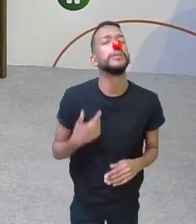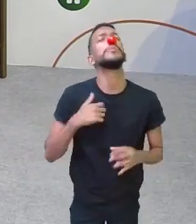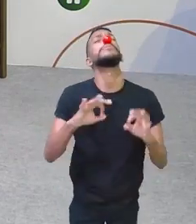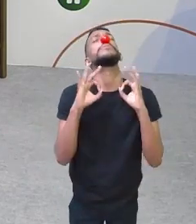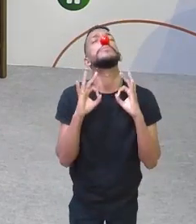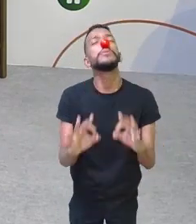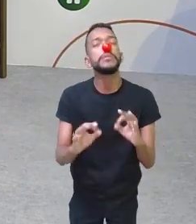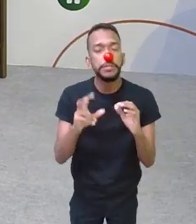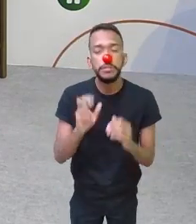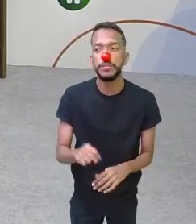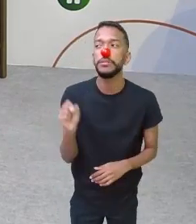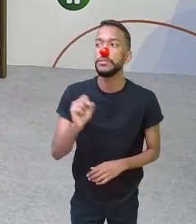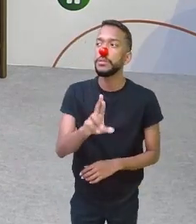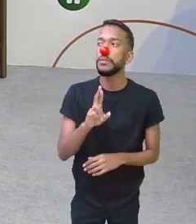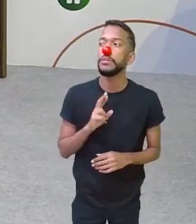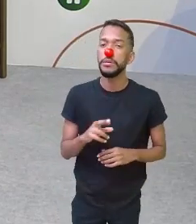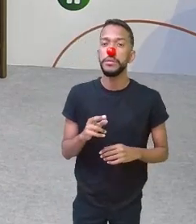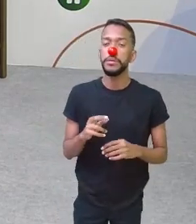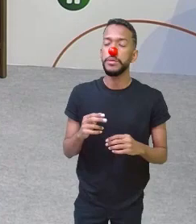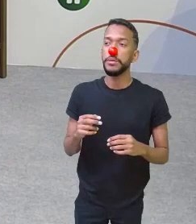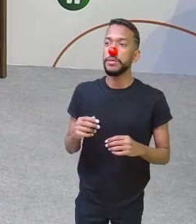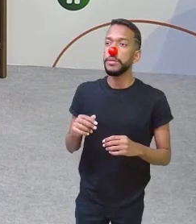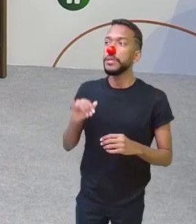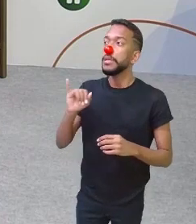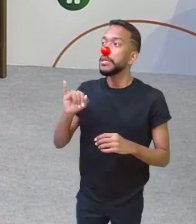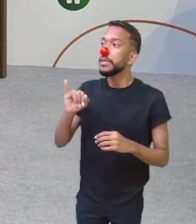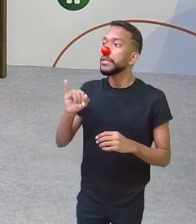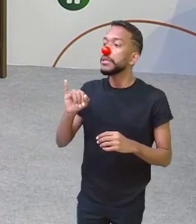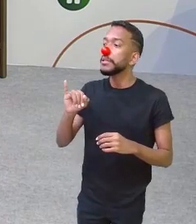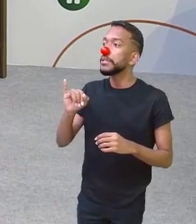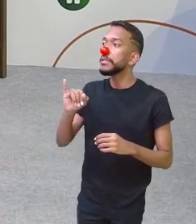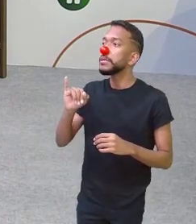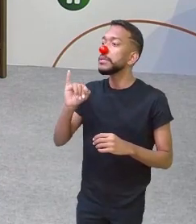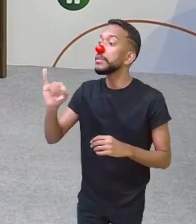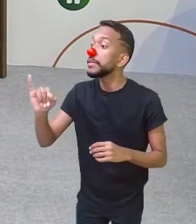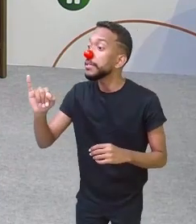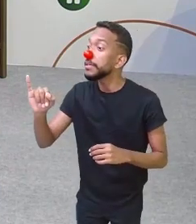que ele sabe sim. Ah, pois vai. É aí